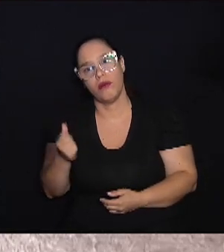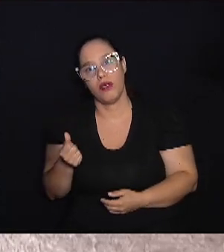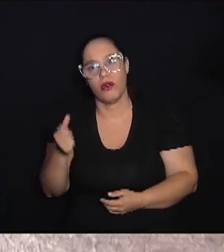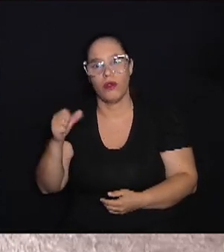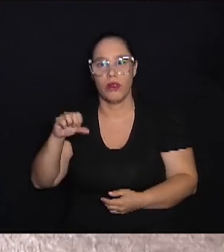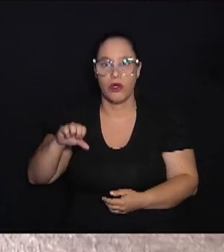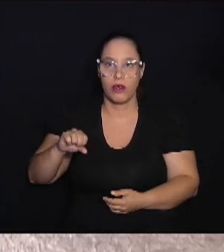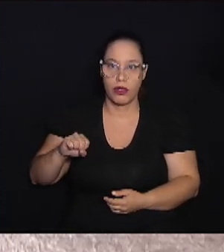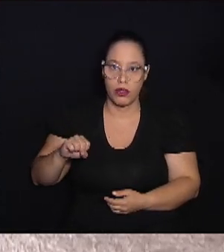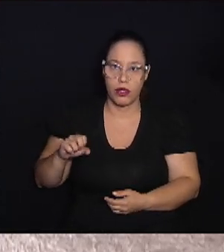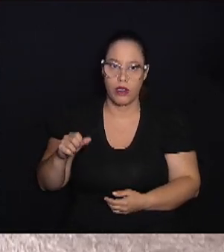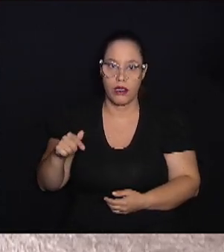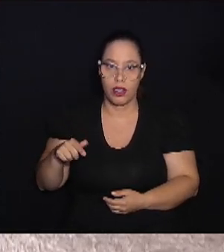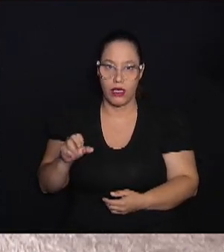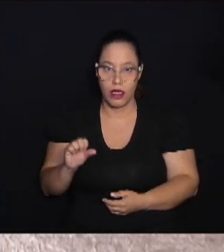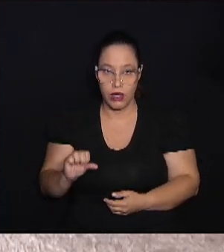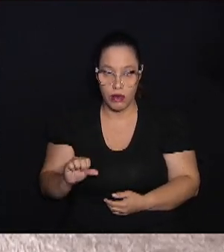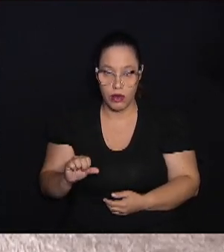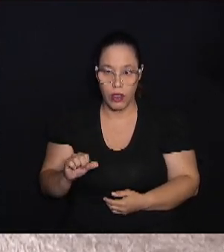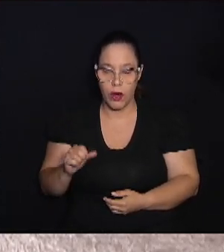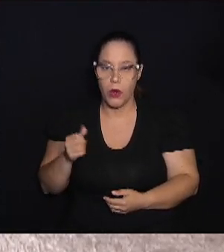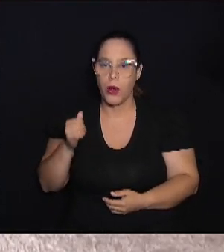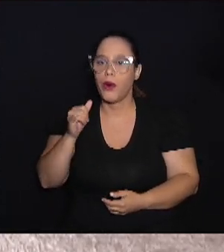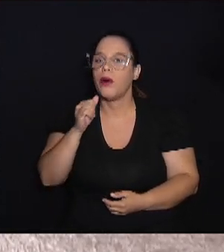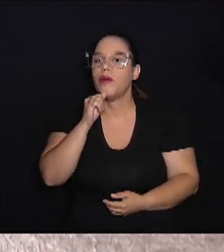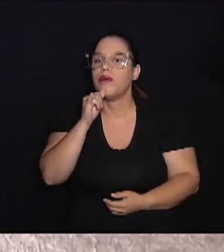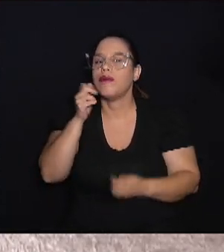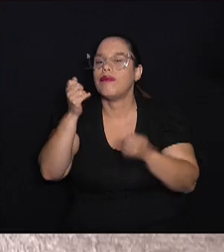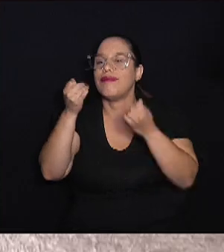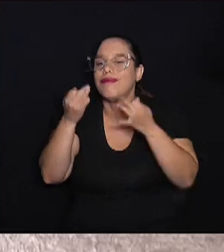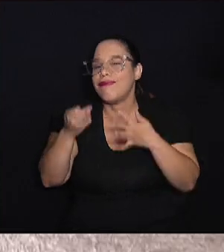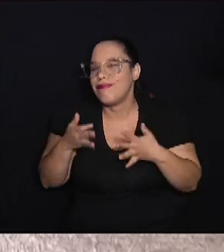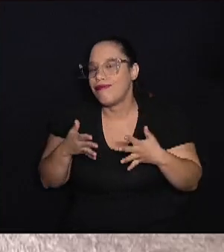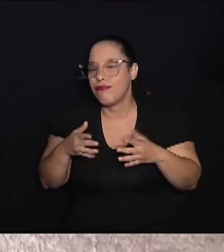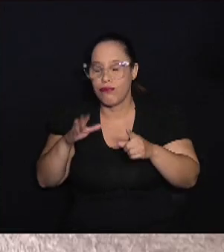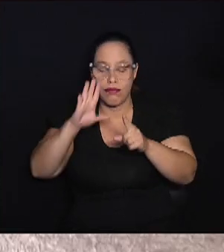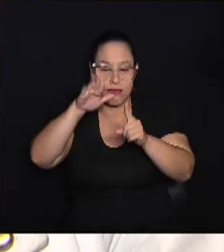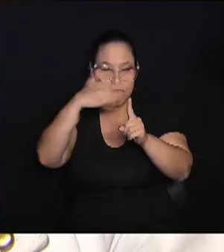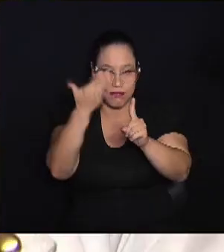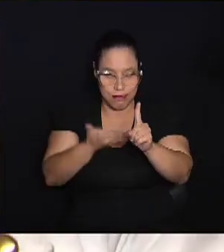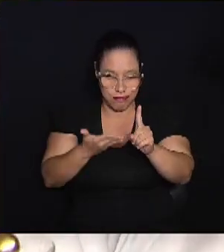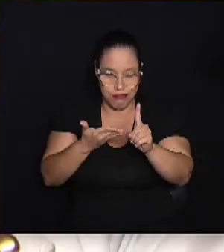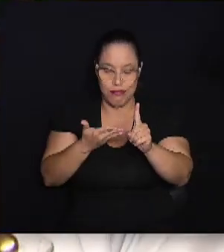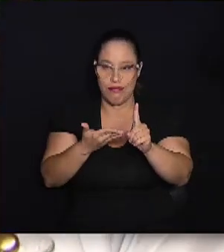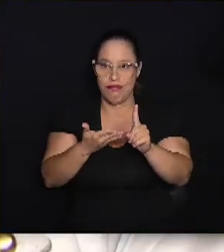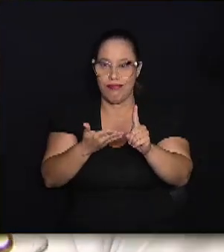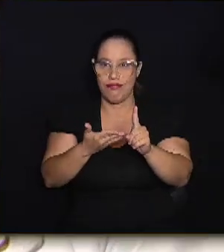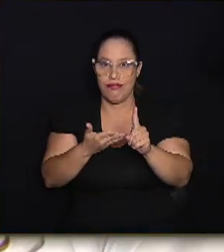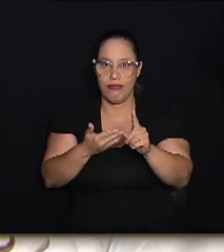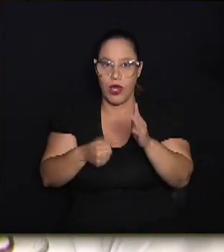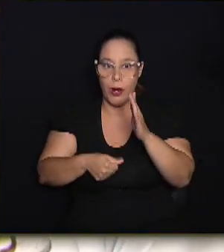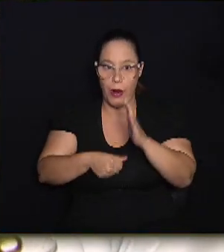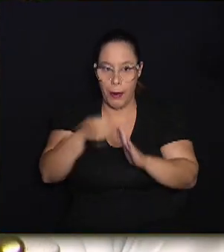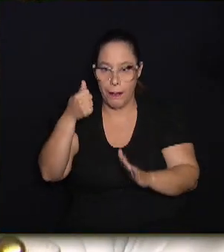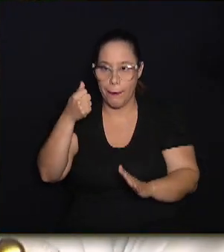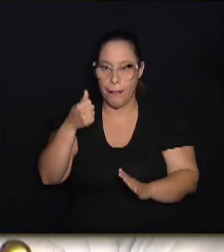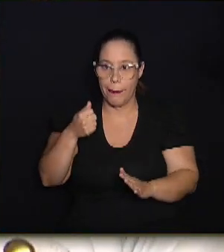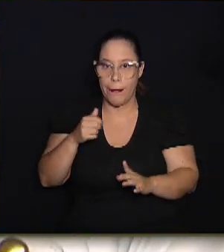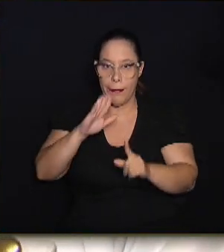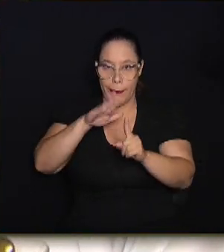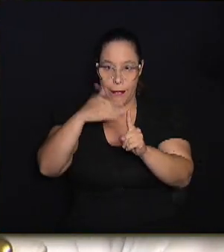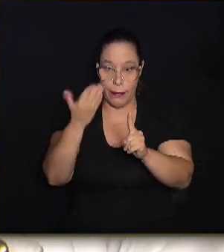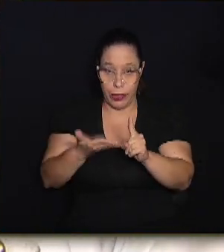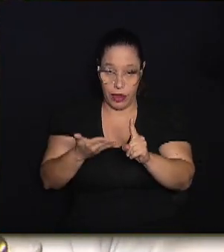Esse grafite aqui, por exemplo, foi uma homenagem dos alunos ao patrono da escola. A primeira homenagem foi na Avenida